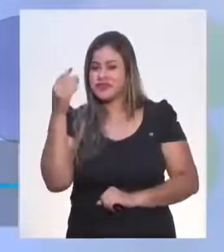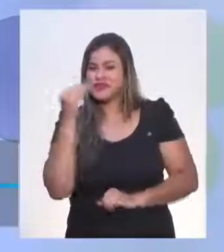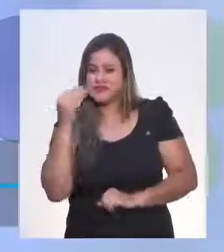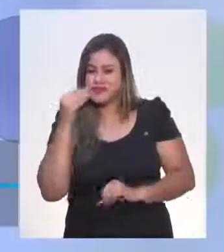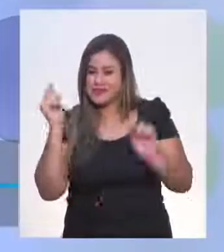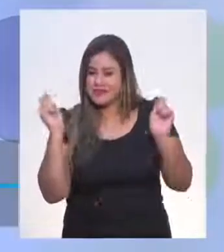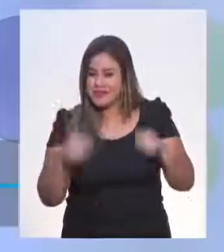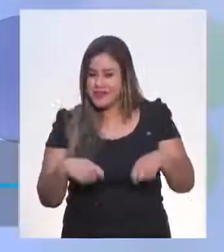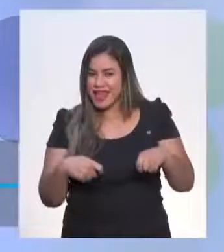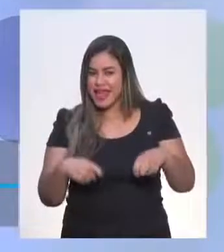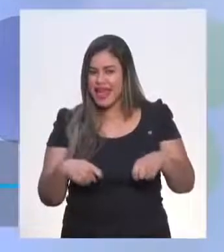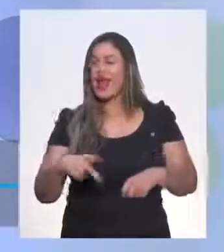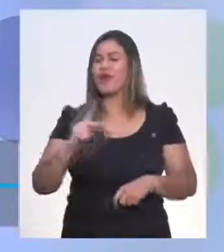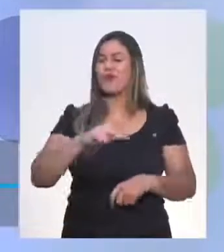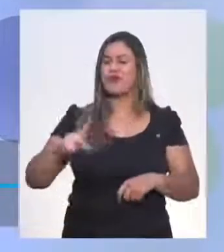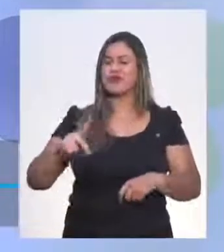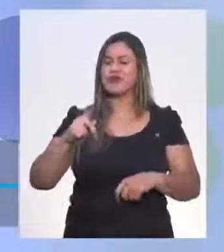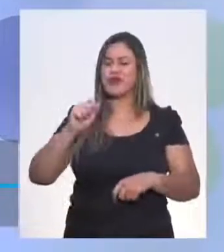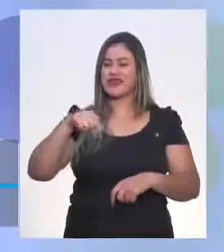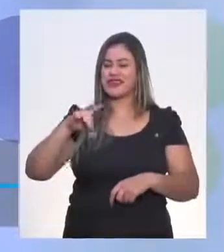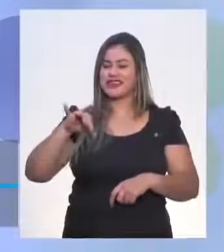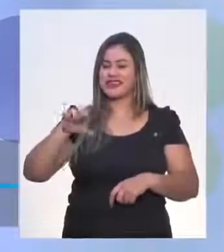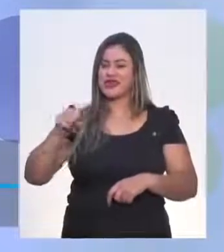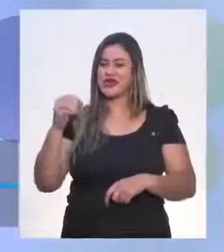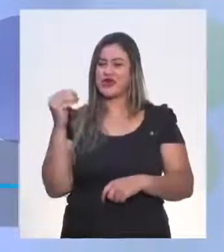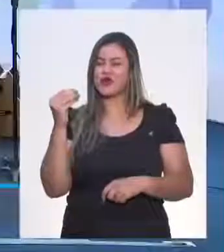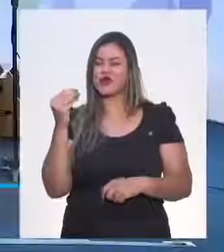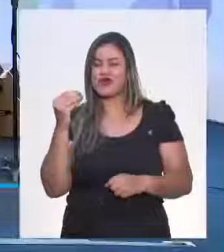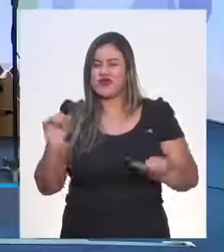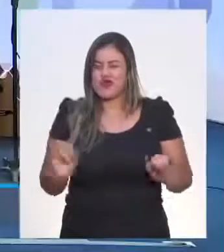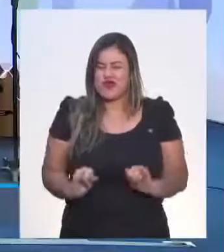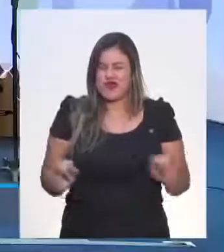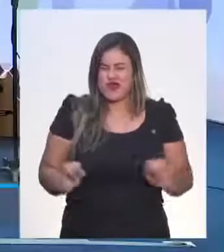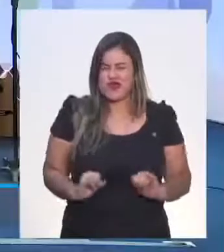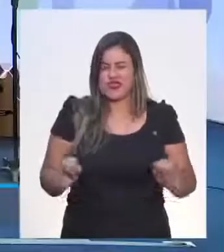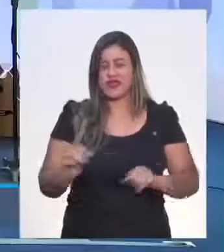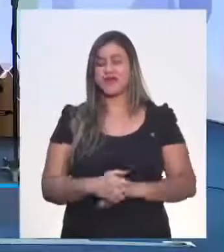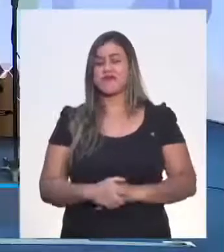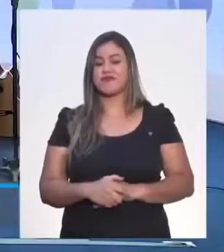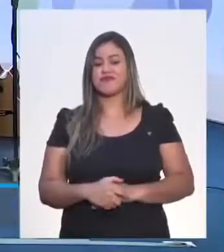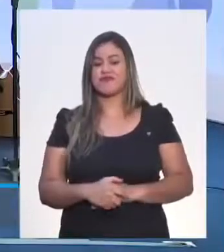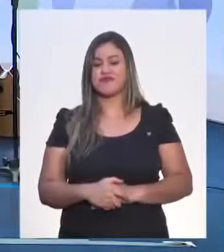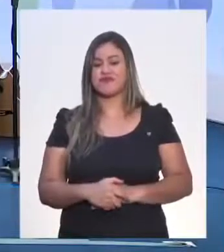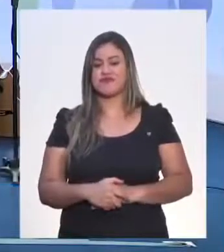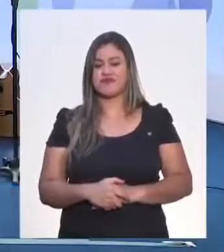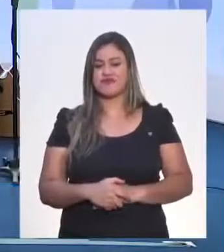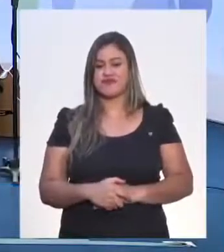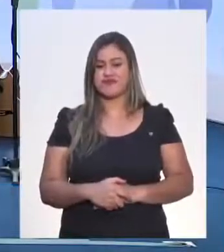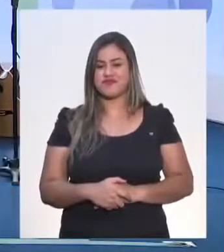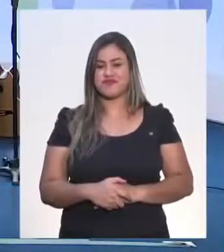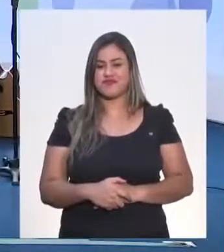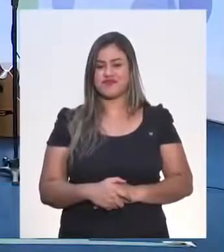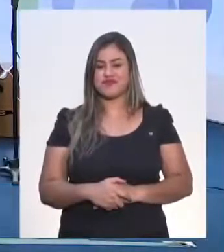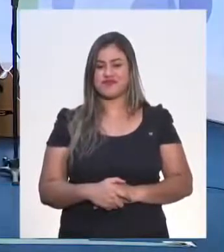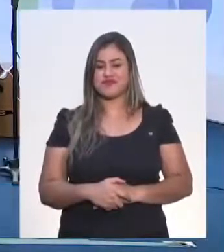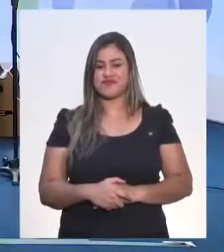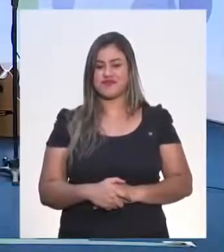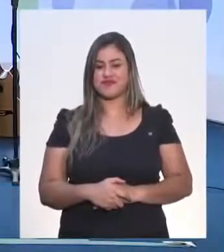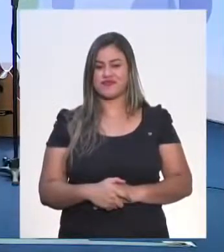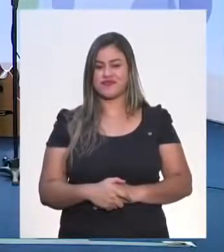vamos mais uma vamos fazer o professor Anderson Félix surpresa falou número 3